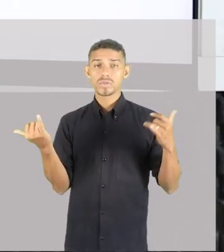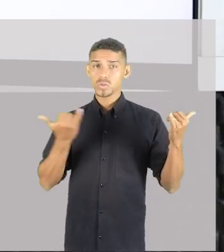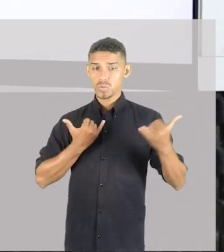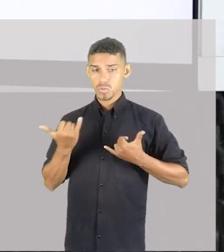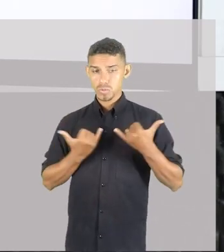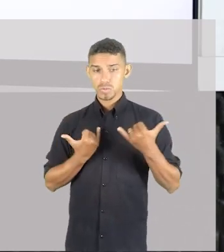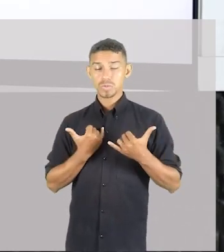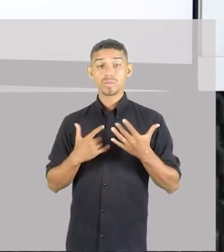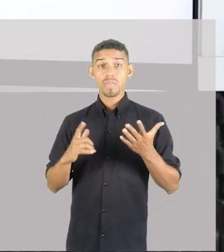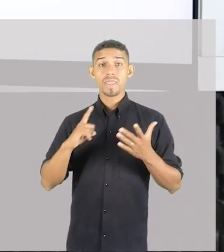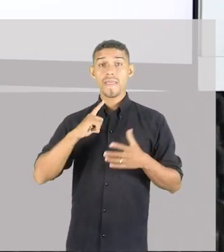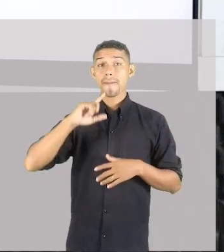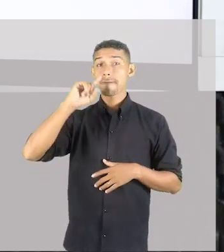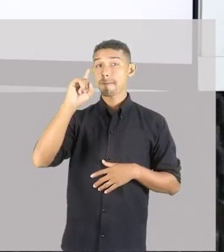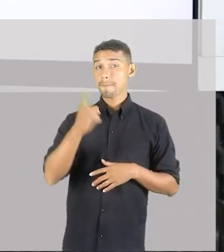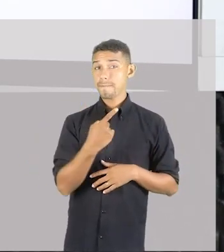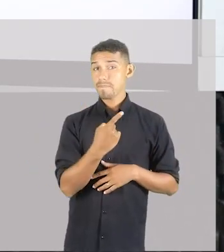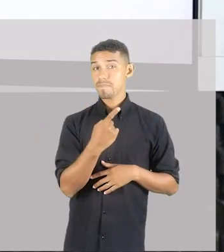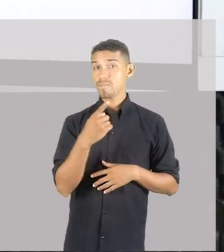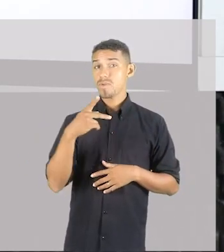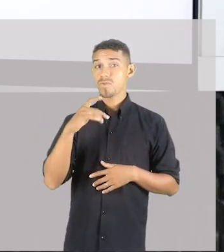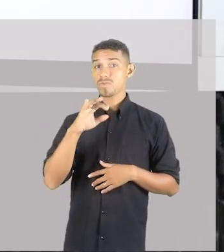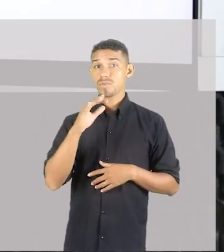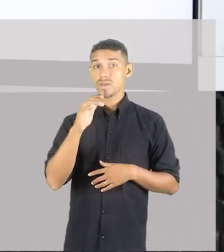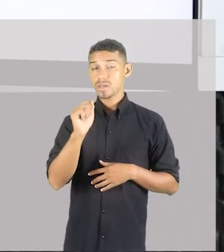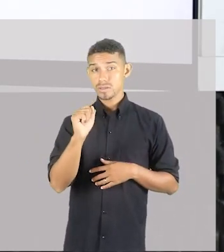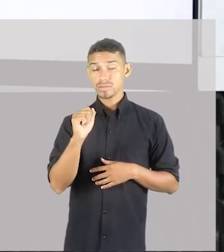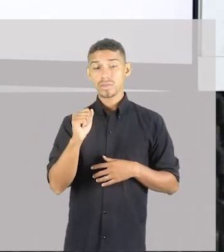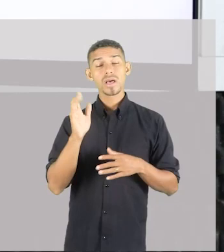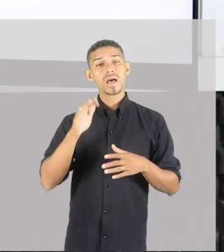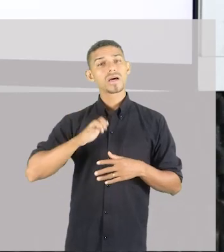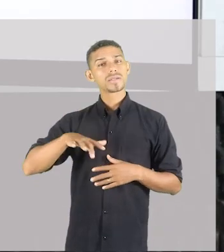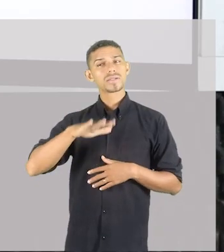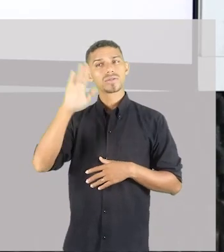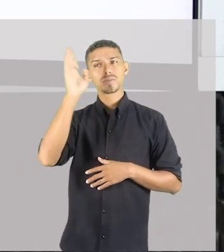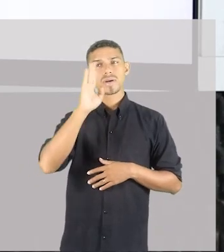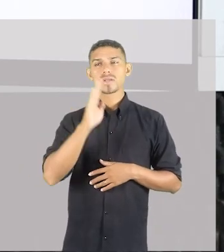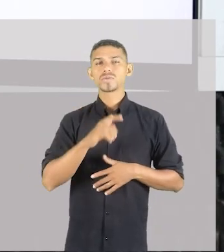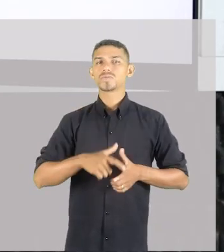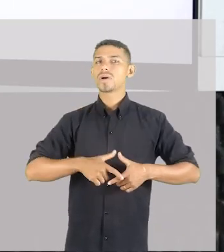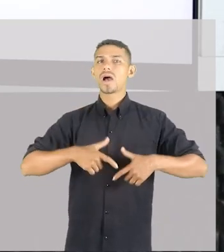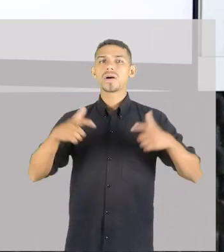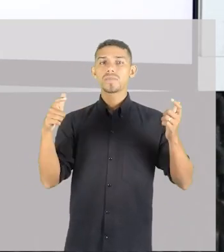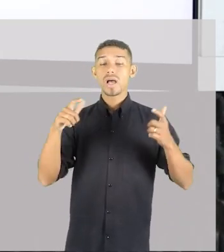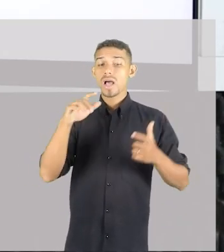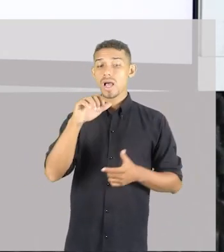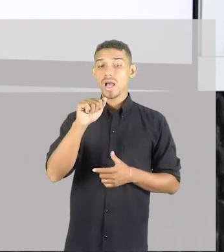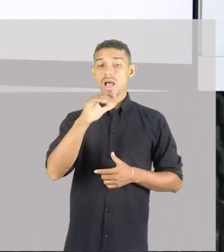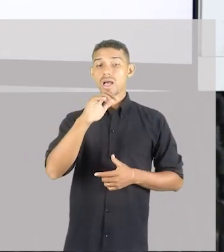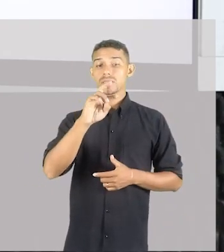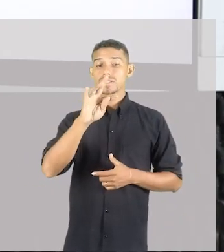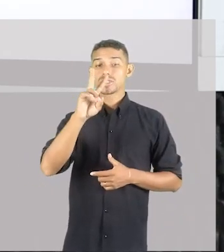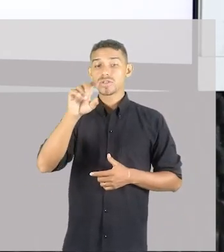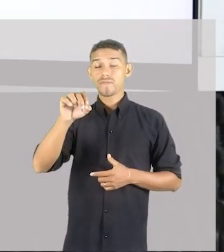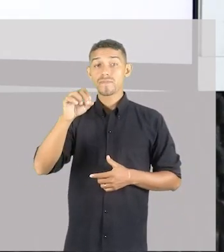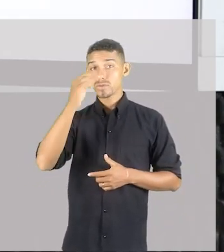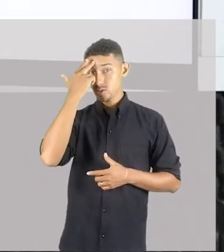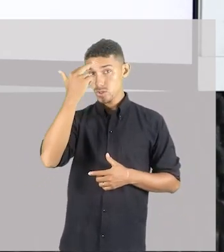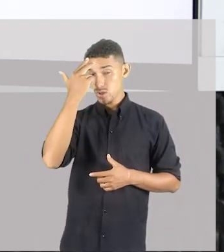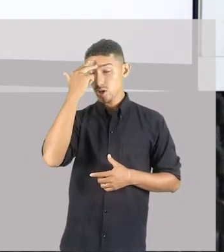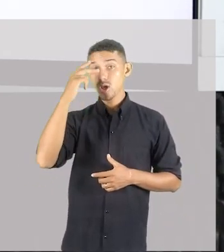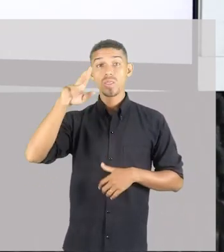informado recentemente, é que já tem 1.000 peças e talvez a gente seja a área do Brasil com o maior acervo de peças pré-históricas